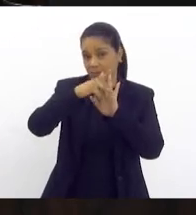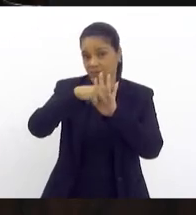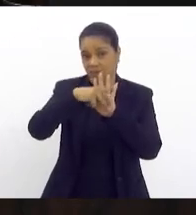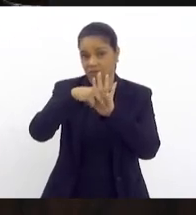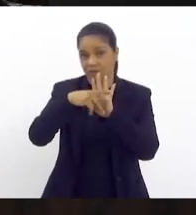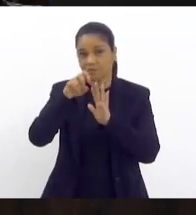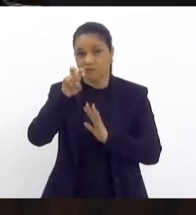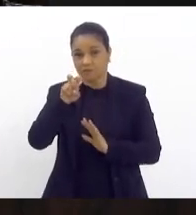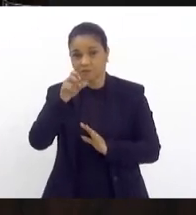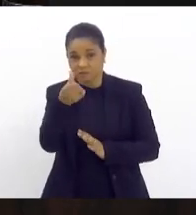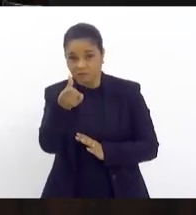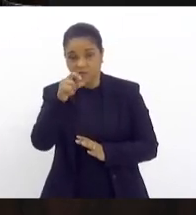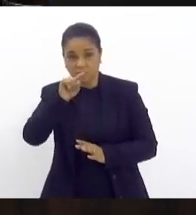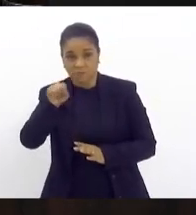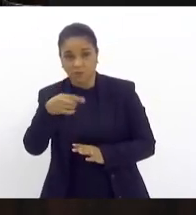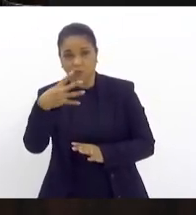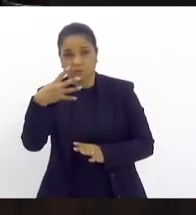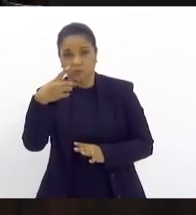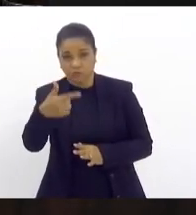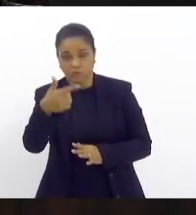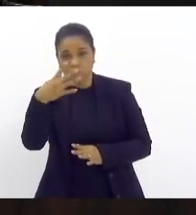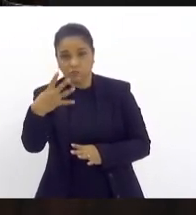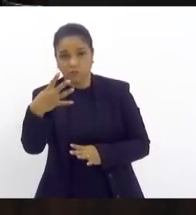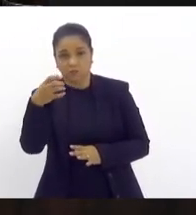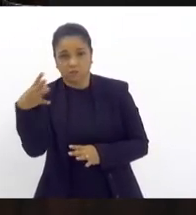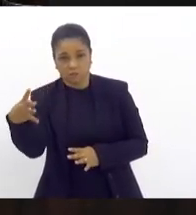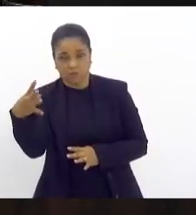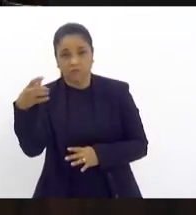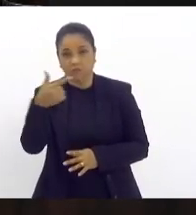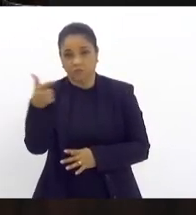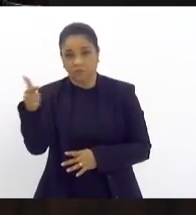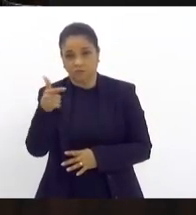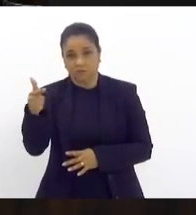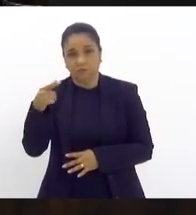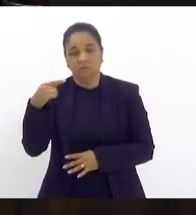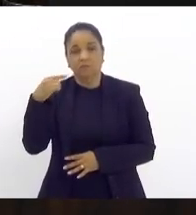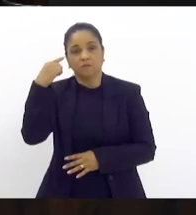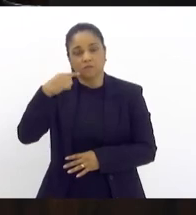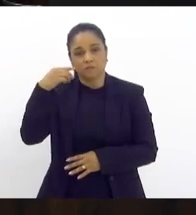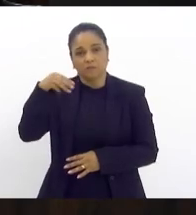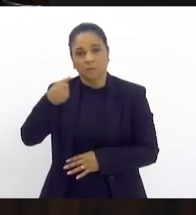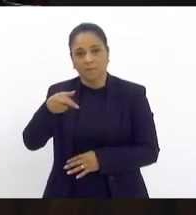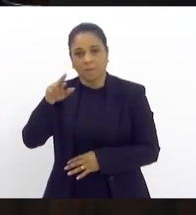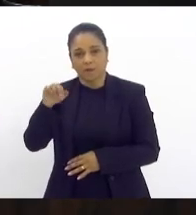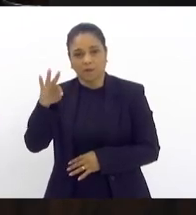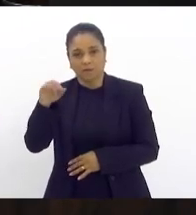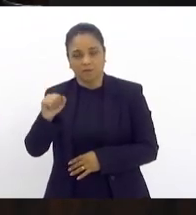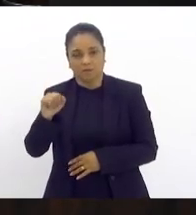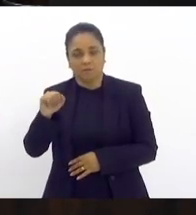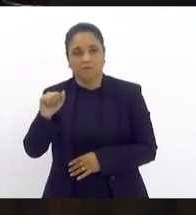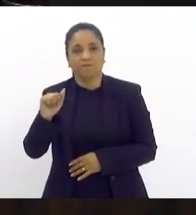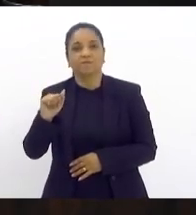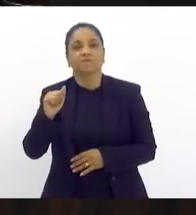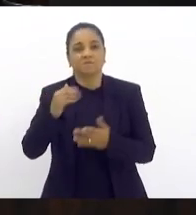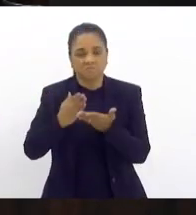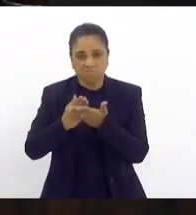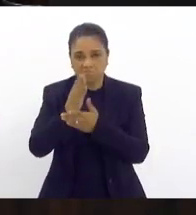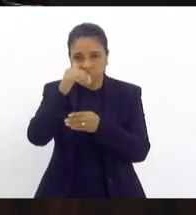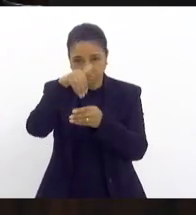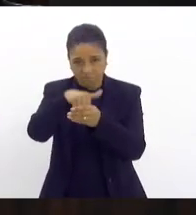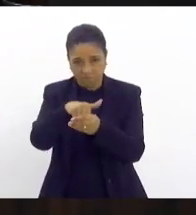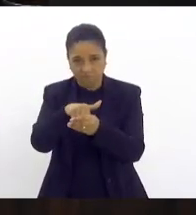de lei de número 6244 do ano de 2022 de autoria da deputada Marta Rocha senhores que aprovam